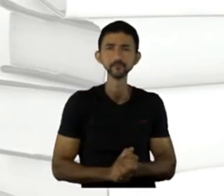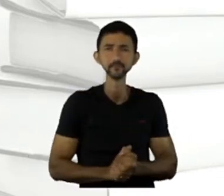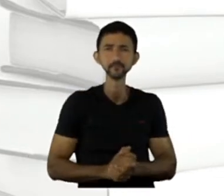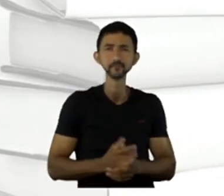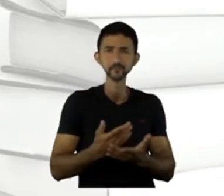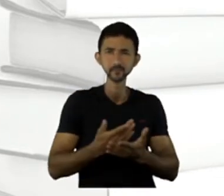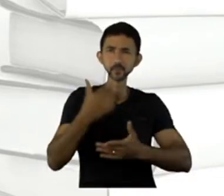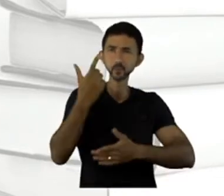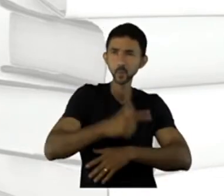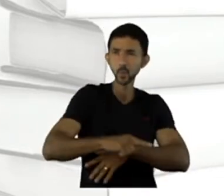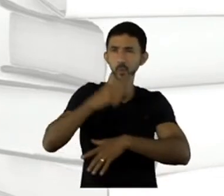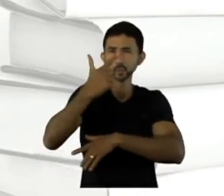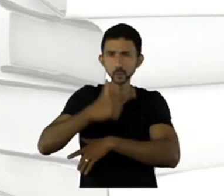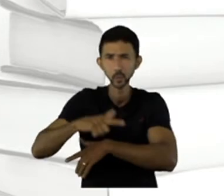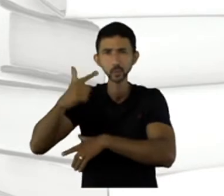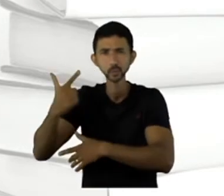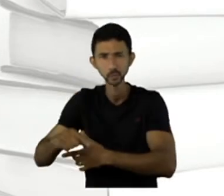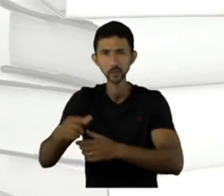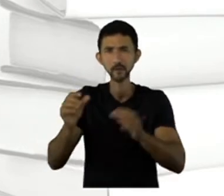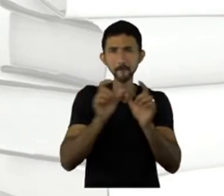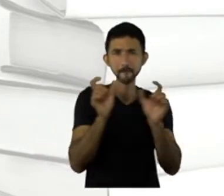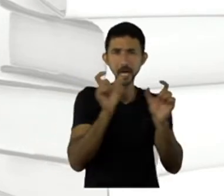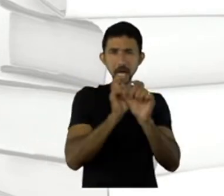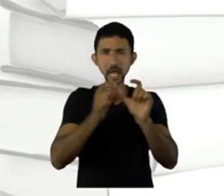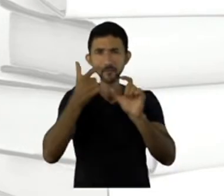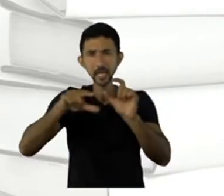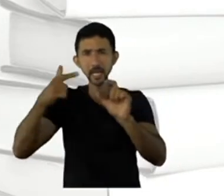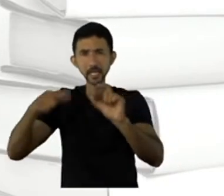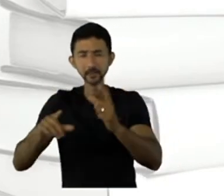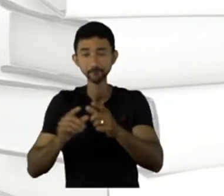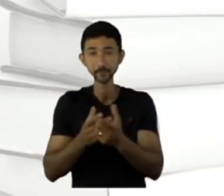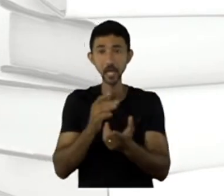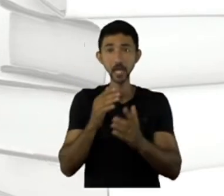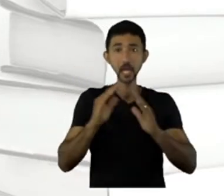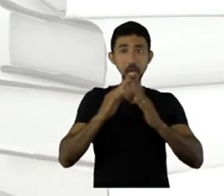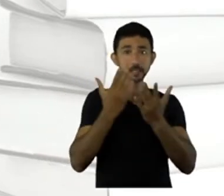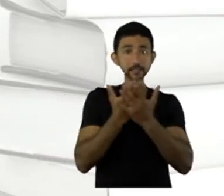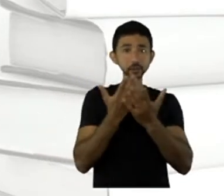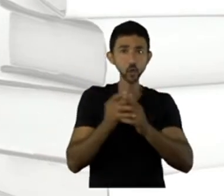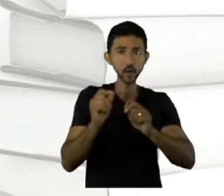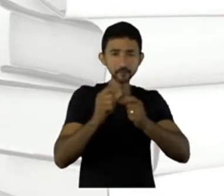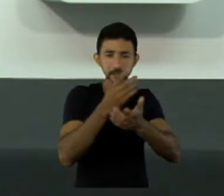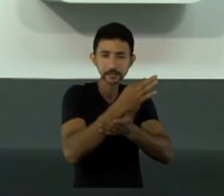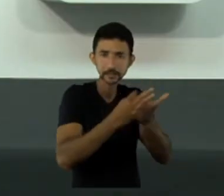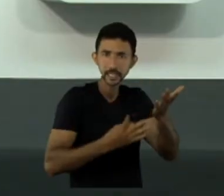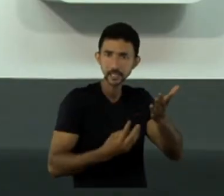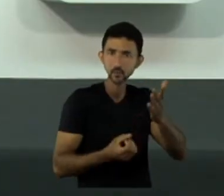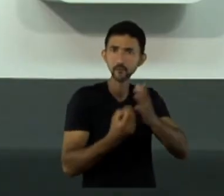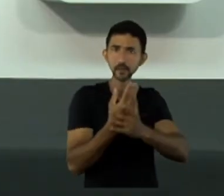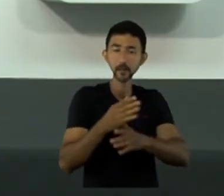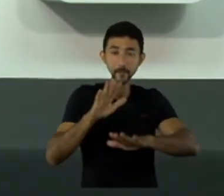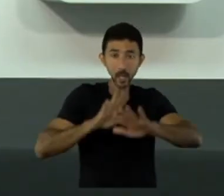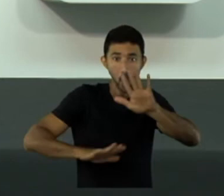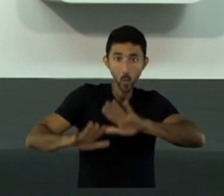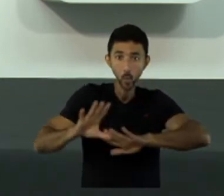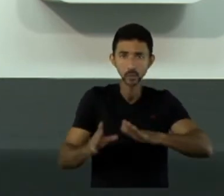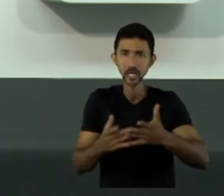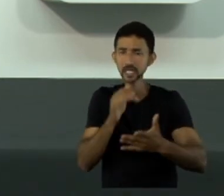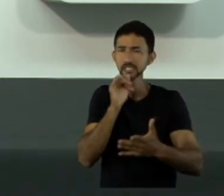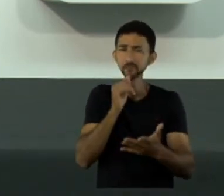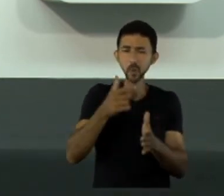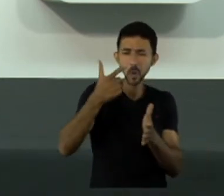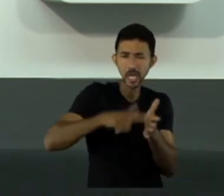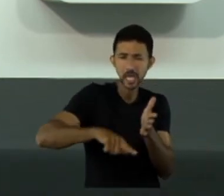cansativo, repetitivo? É por isso que lá na escola, quando você vai fazer um texto, a gente tem que tomar cuidado para a gente não